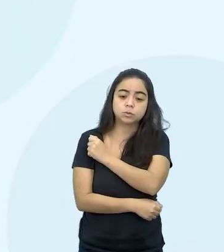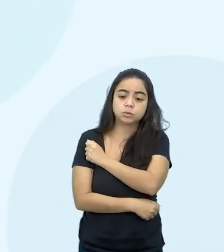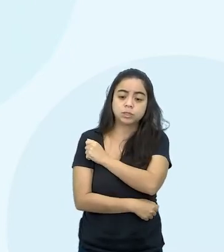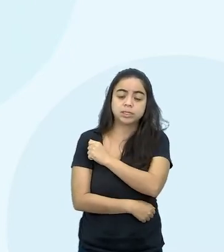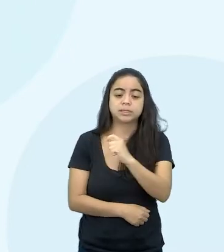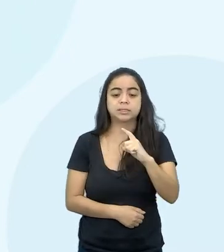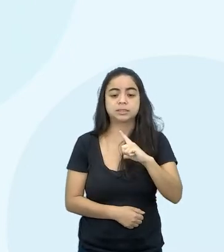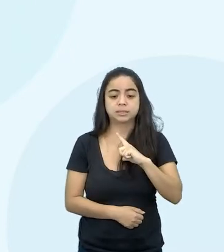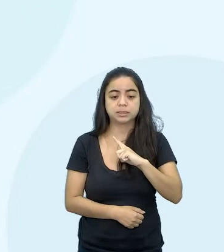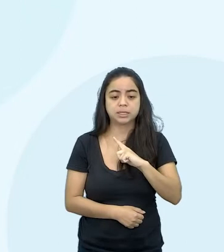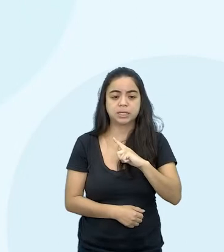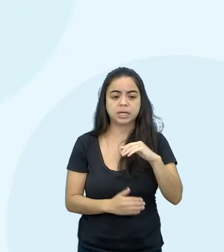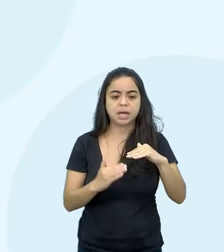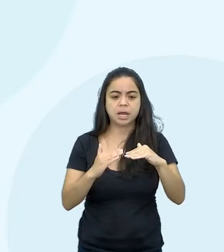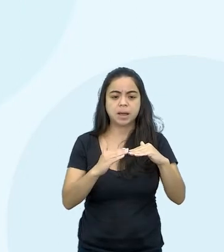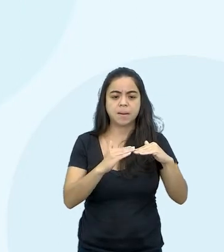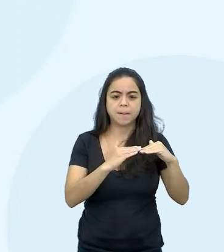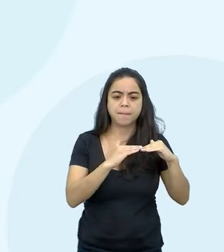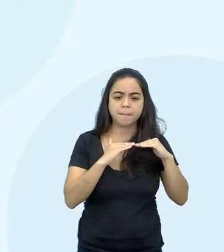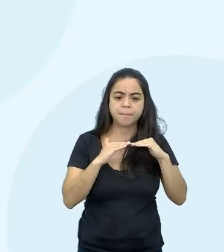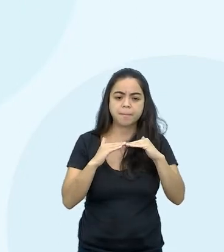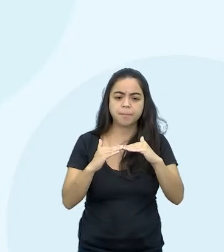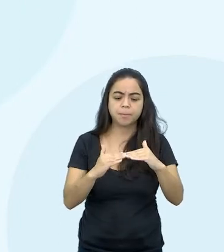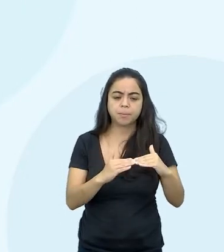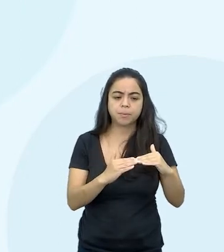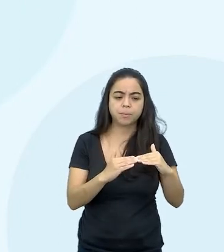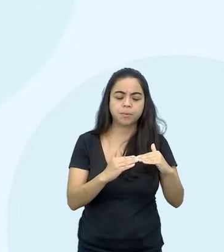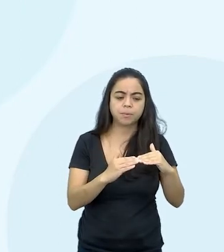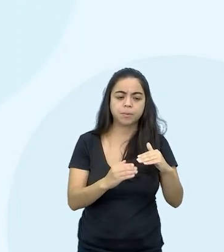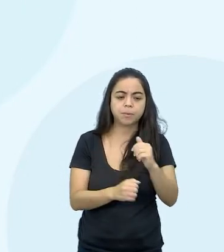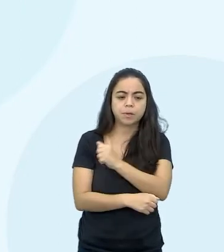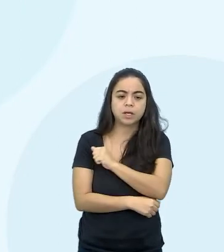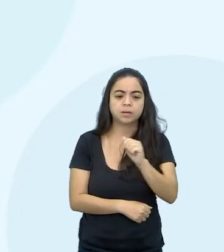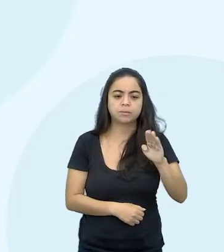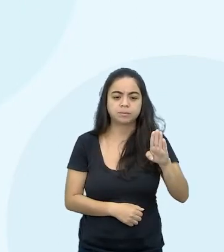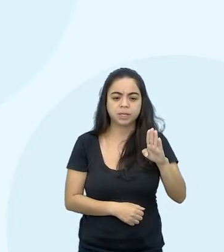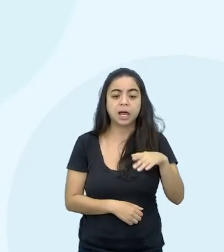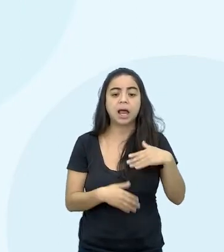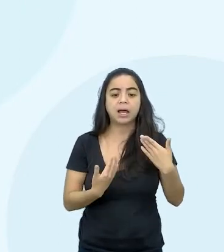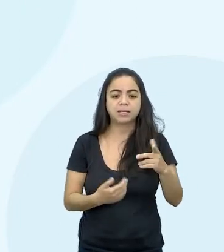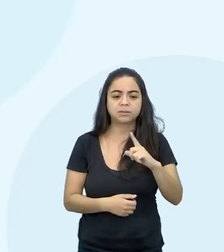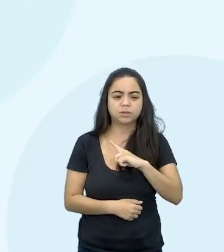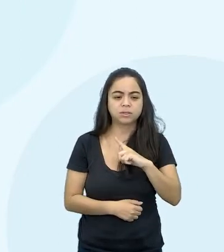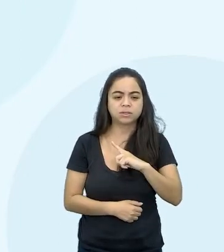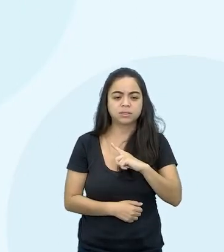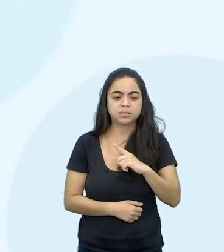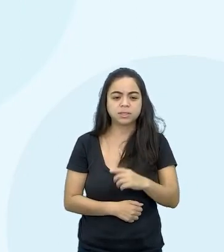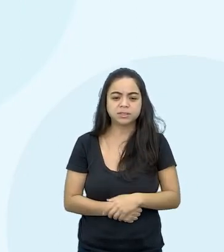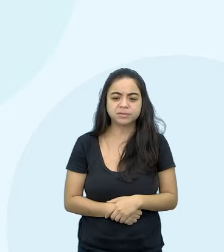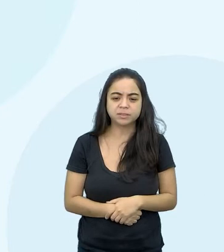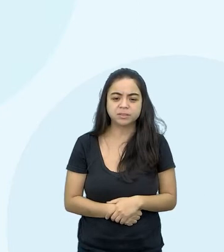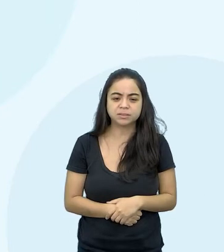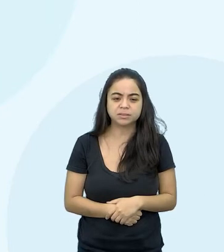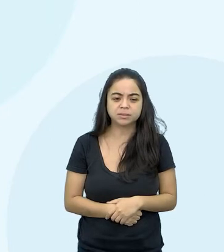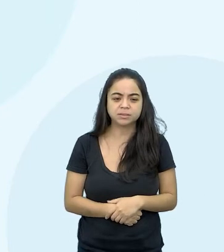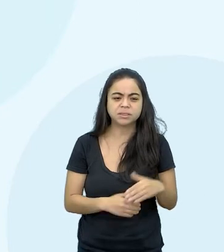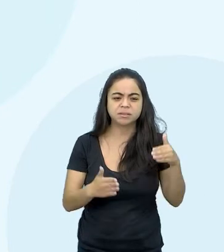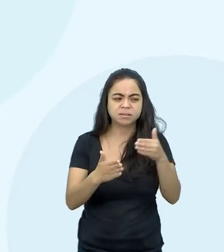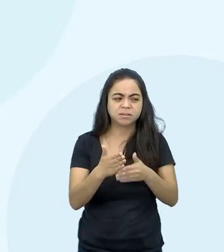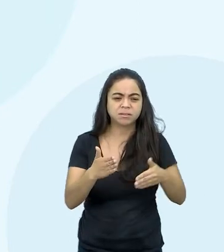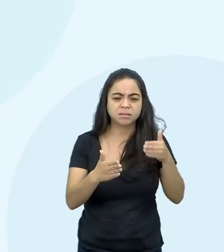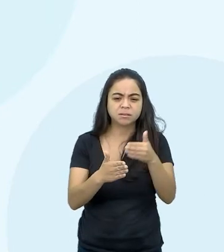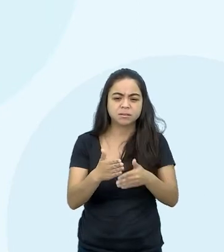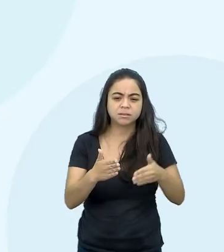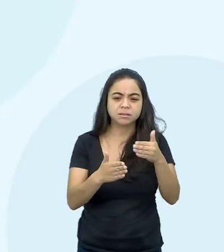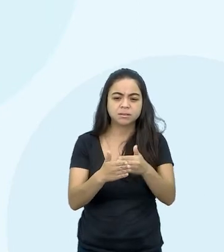possuem o mesmo padrão de vida dos estudantes B, daí sim eu tenho um limite, eu tenho um parâmetro, né?